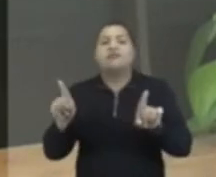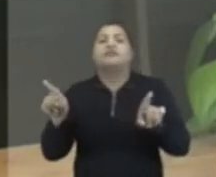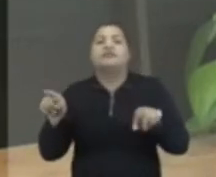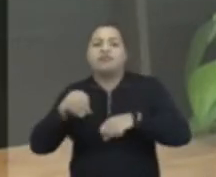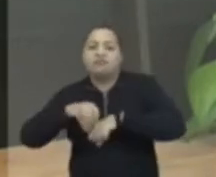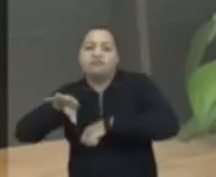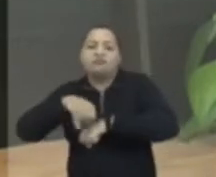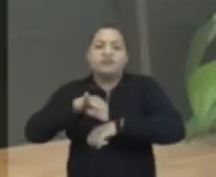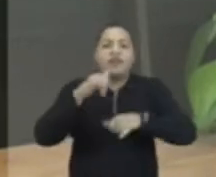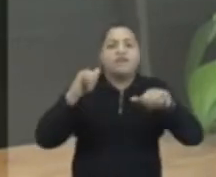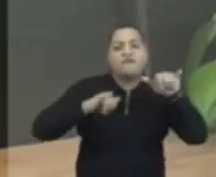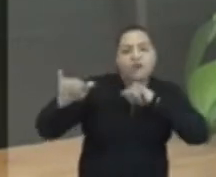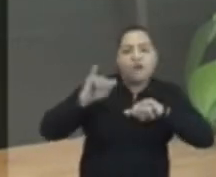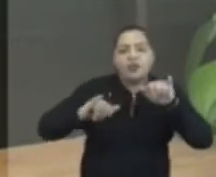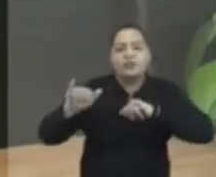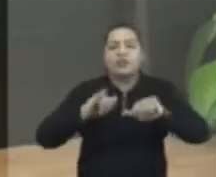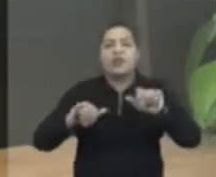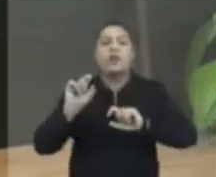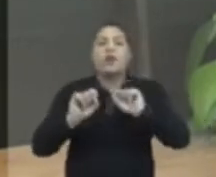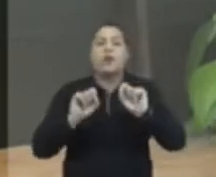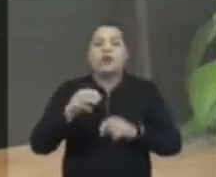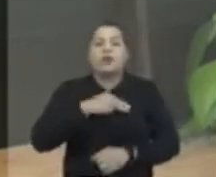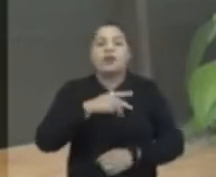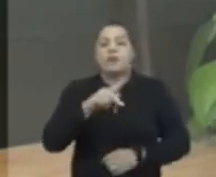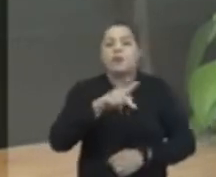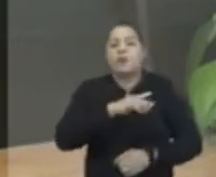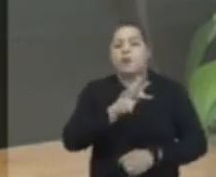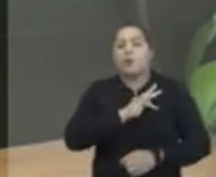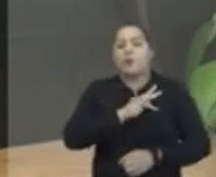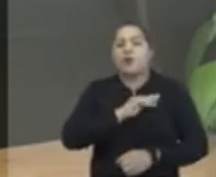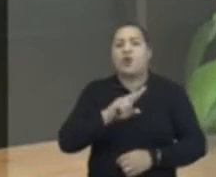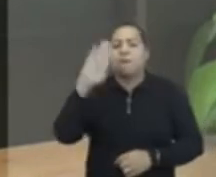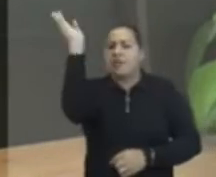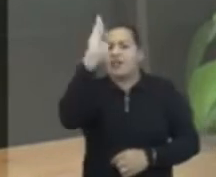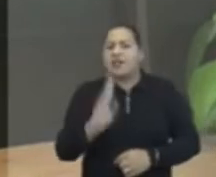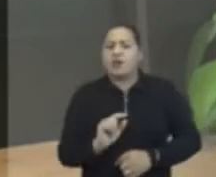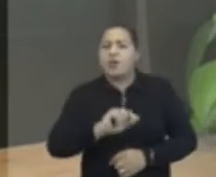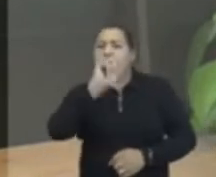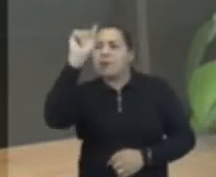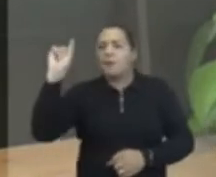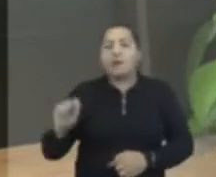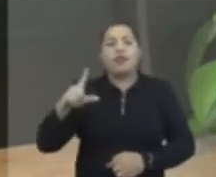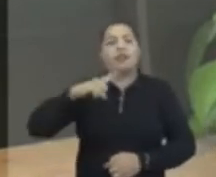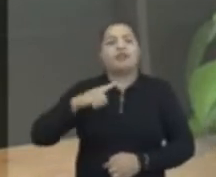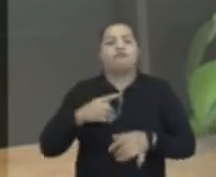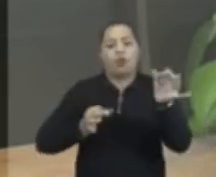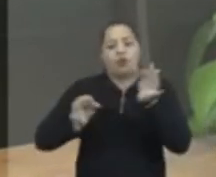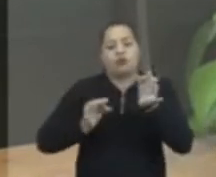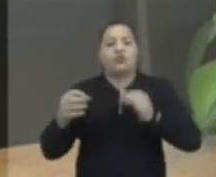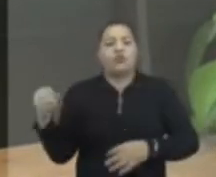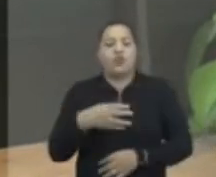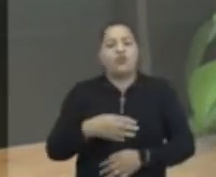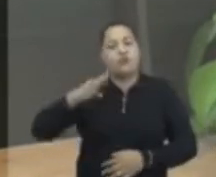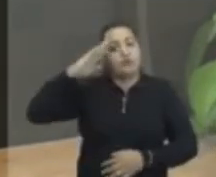de reorganização do Ministério Público Federal em todo o Brasil, e mais importante ainda, de forma especial, aqui na nossa